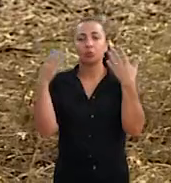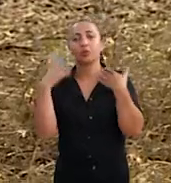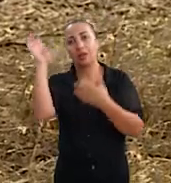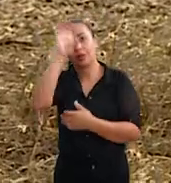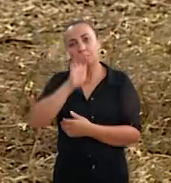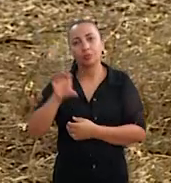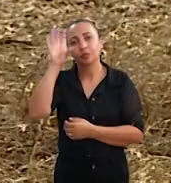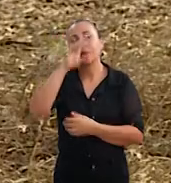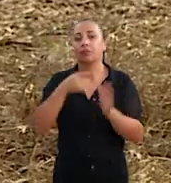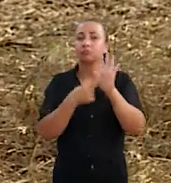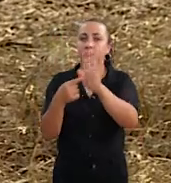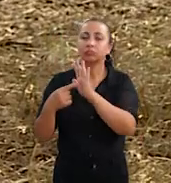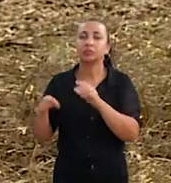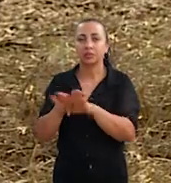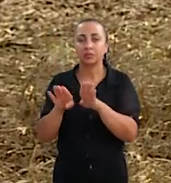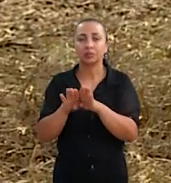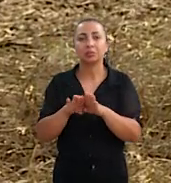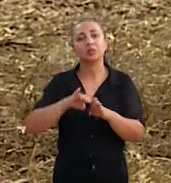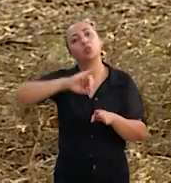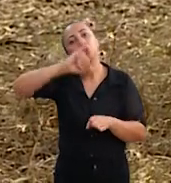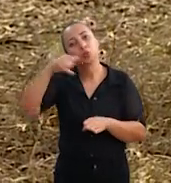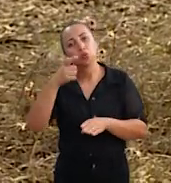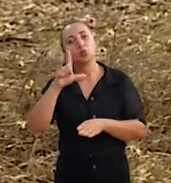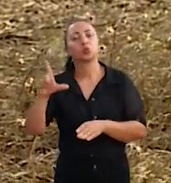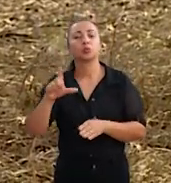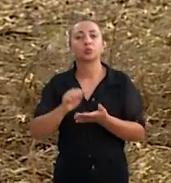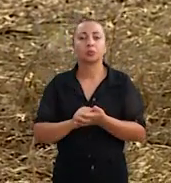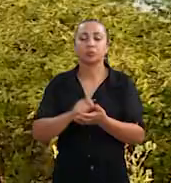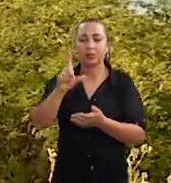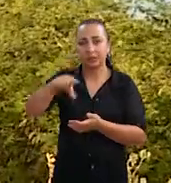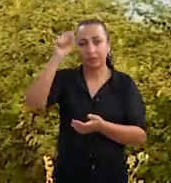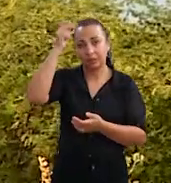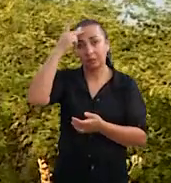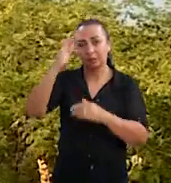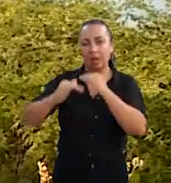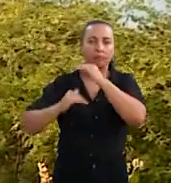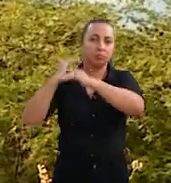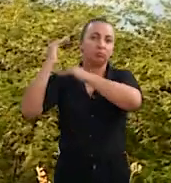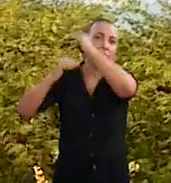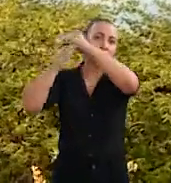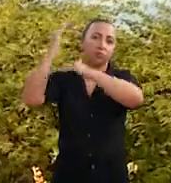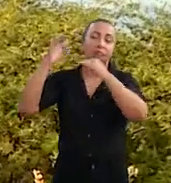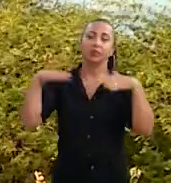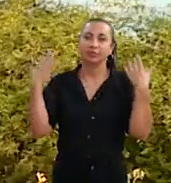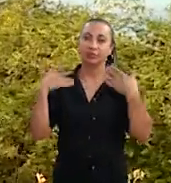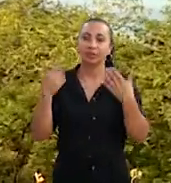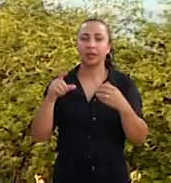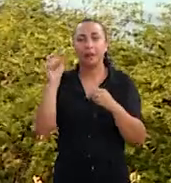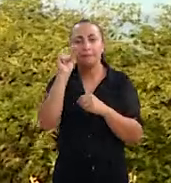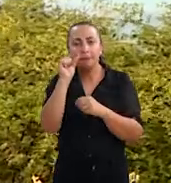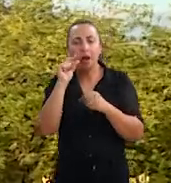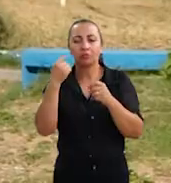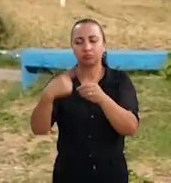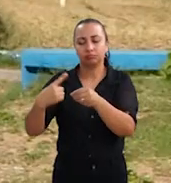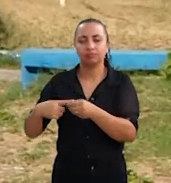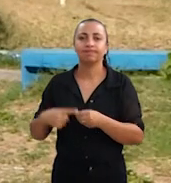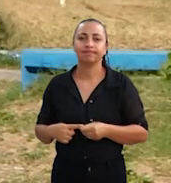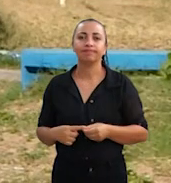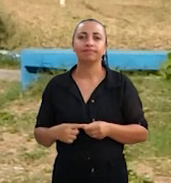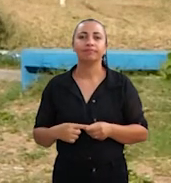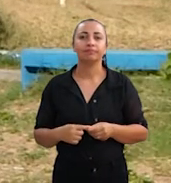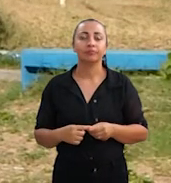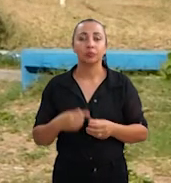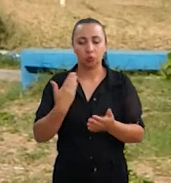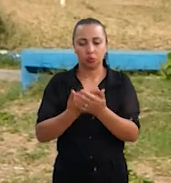turismo regional se mostra já a partir de julho, com destaque para o crescimento turístico nas pequenas cidades. O